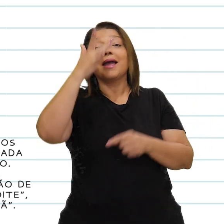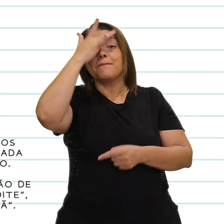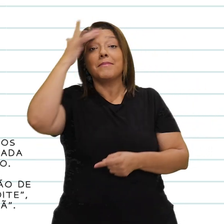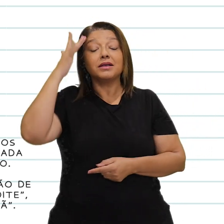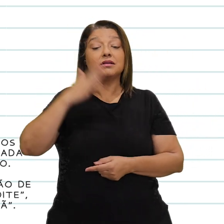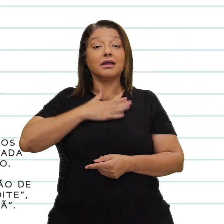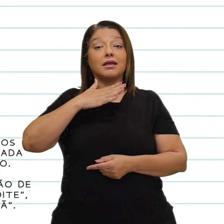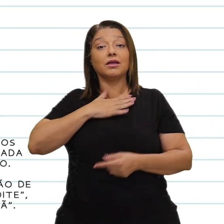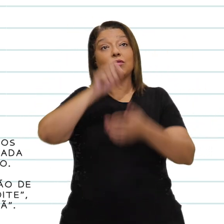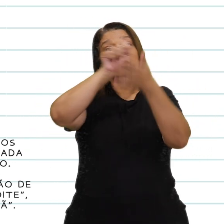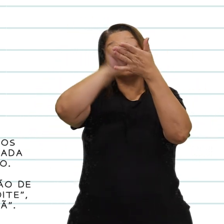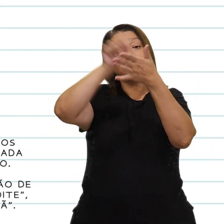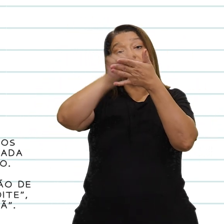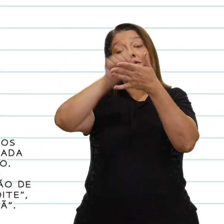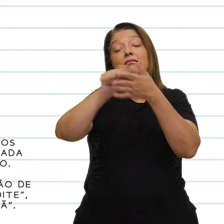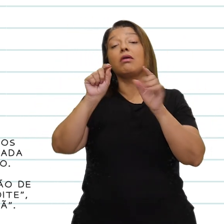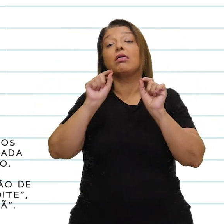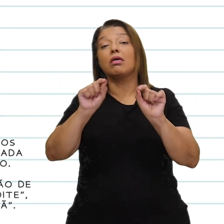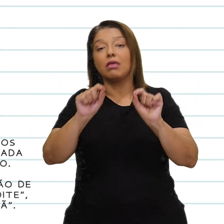escreve, como em uma carta.